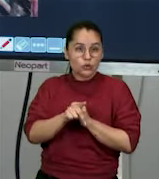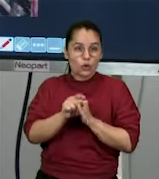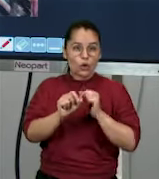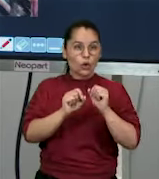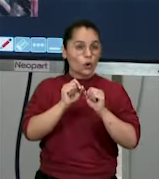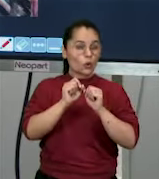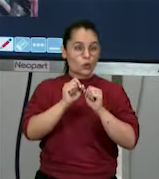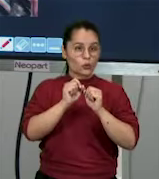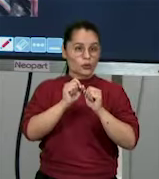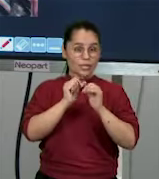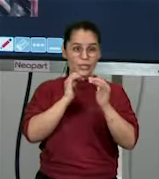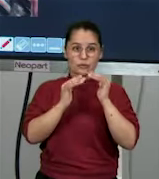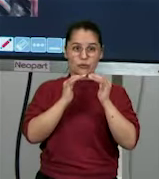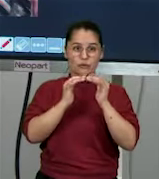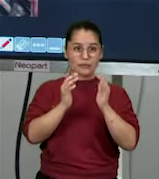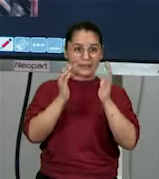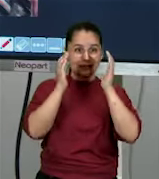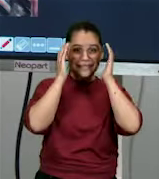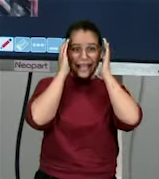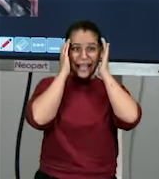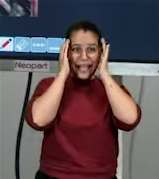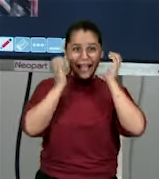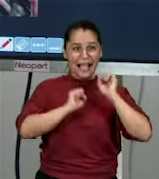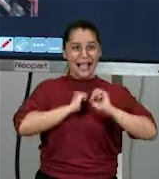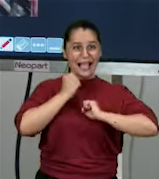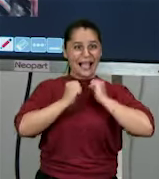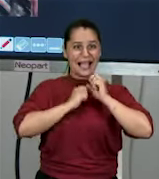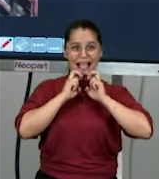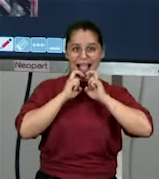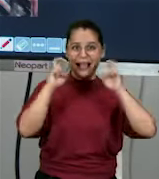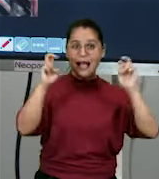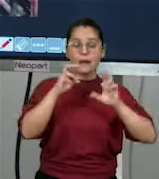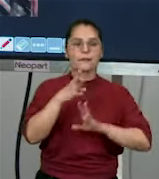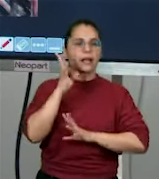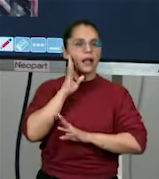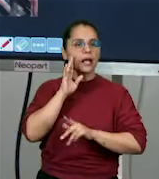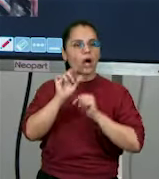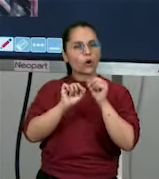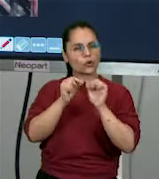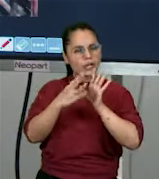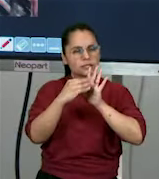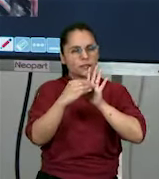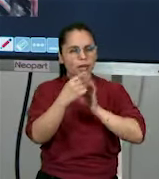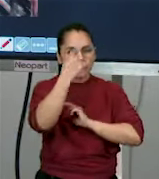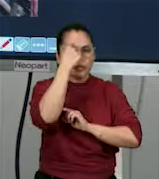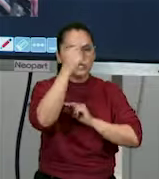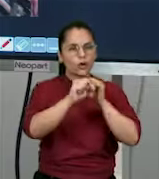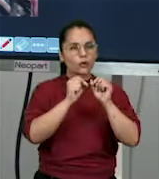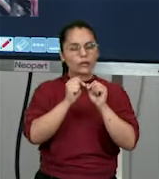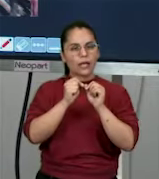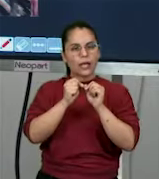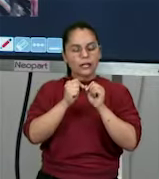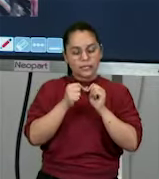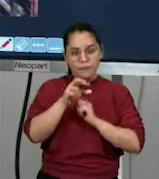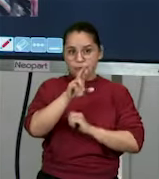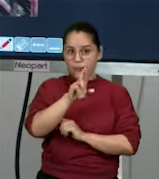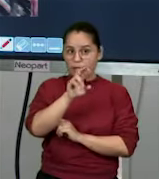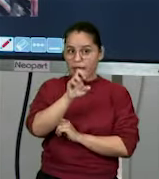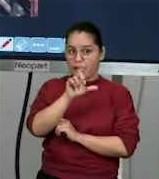nesse movimento meio que desesperado. É bem legal que eu trouxe essa imagem de Edvard Munch para pensarmos na releitura. O que